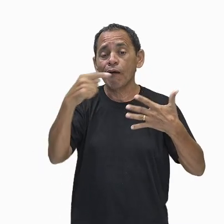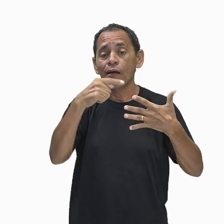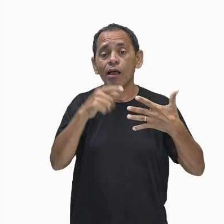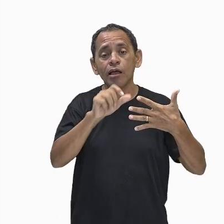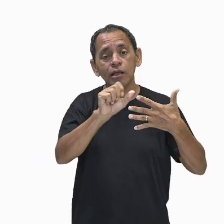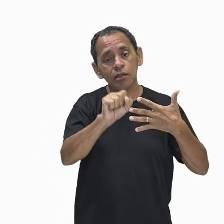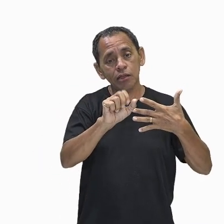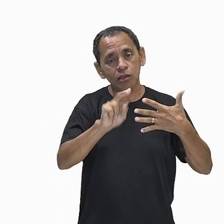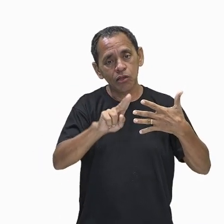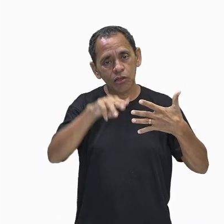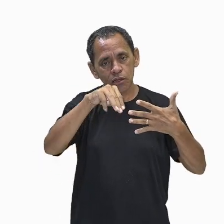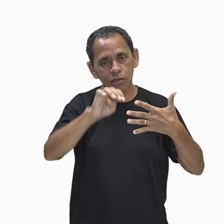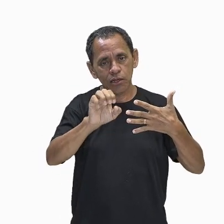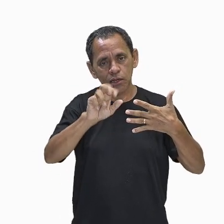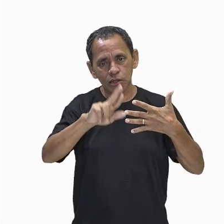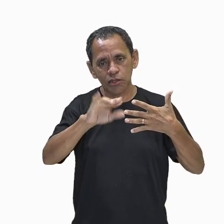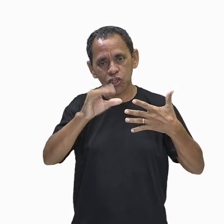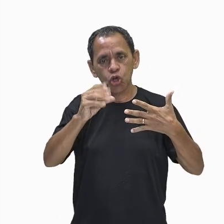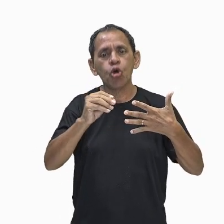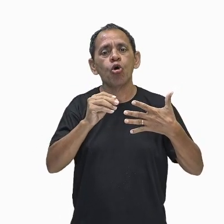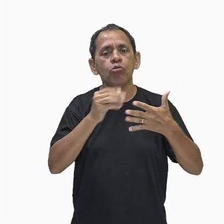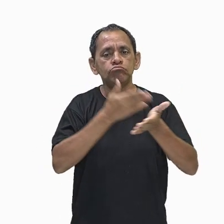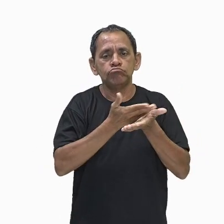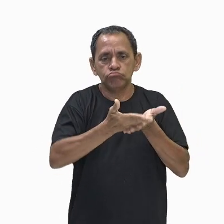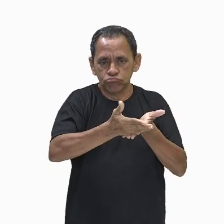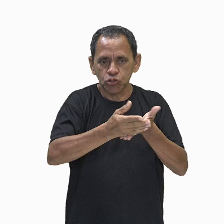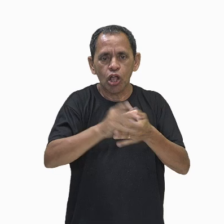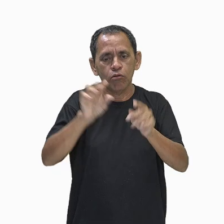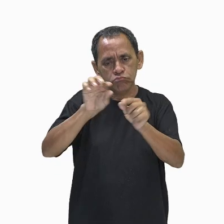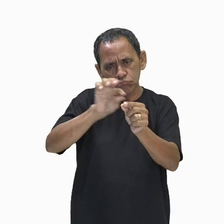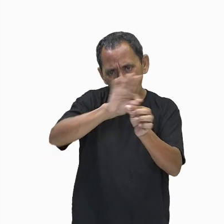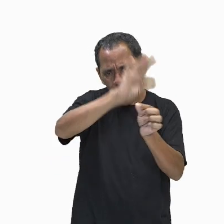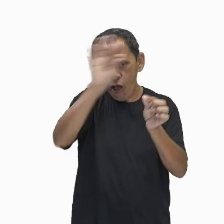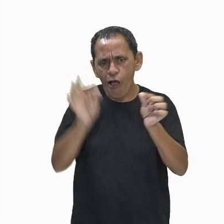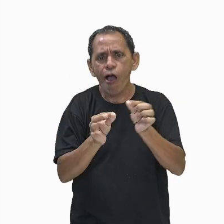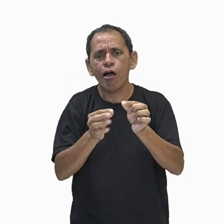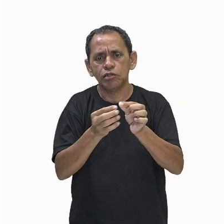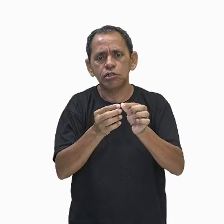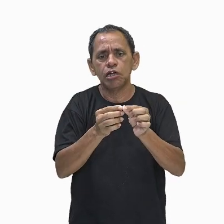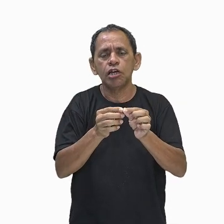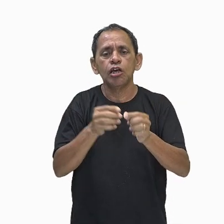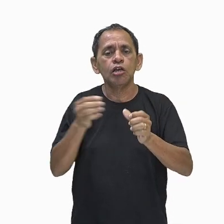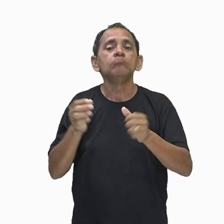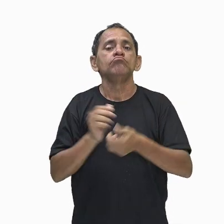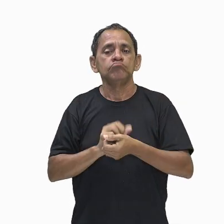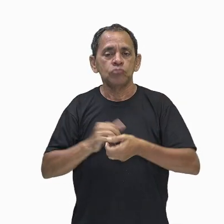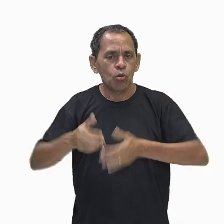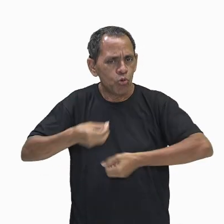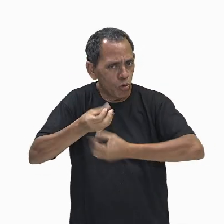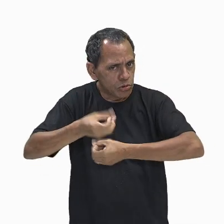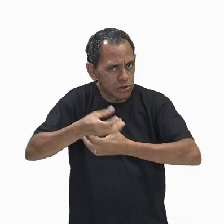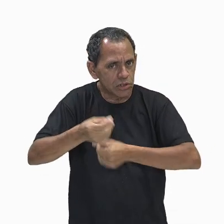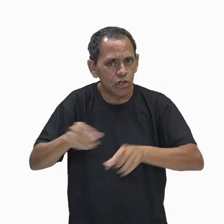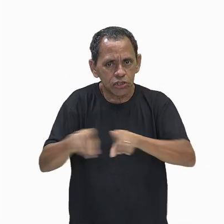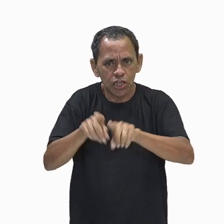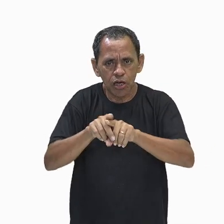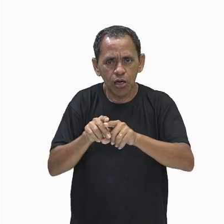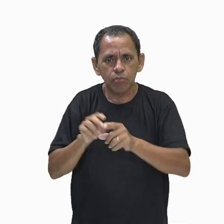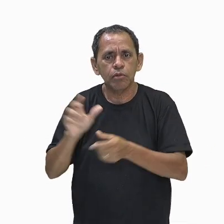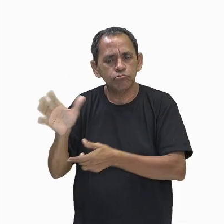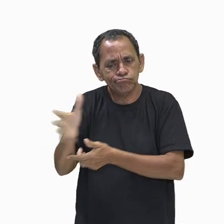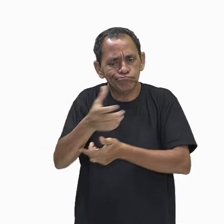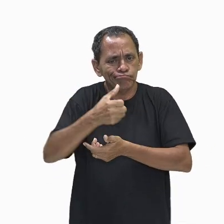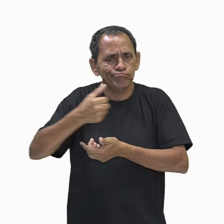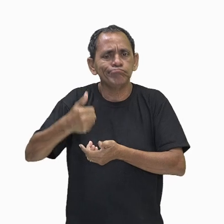temos as primeiras evidências do uso da roda em veículos, da produção de cerveja e do emprego regular do torno